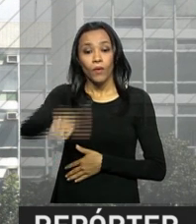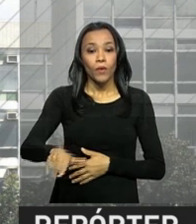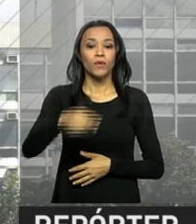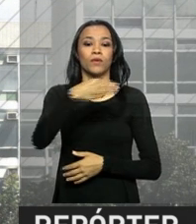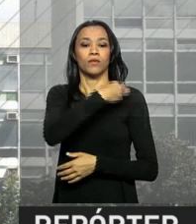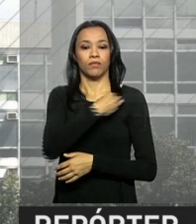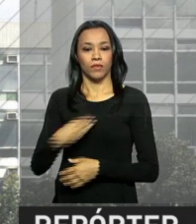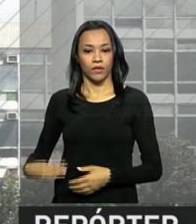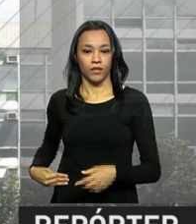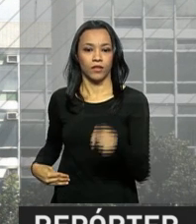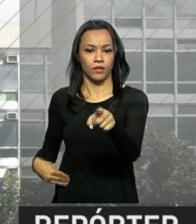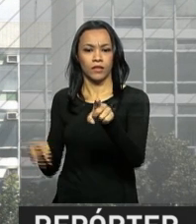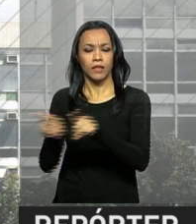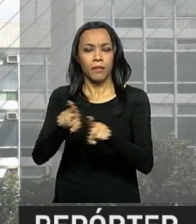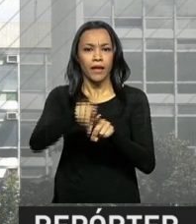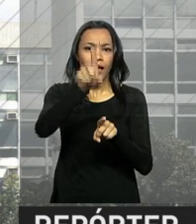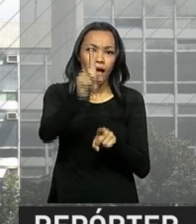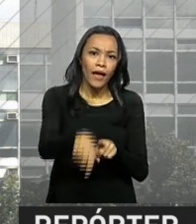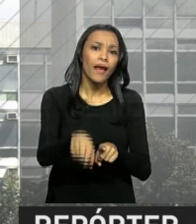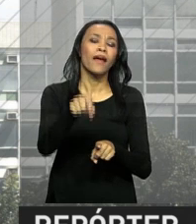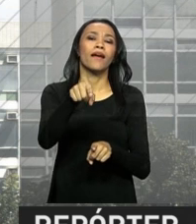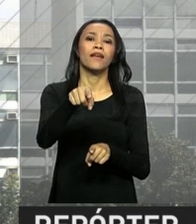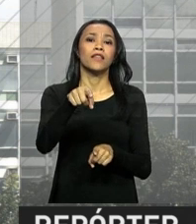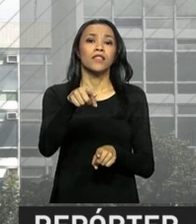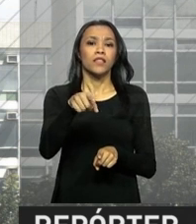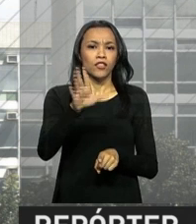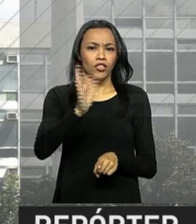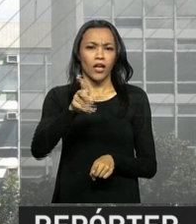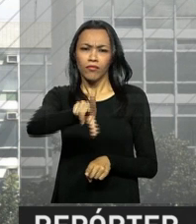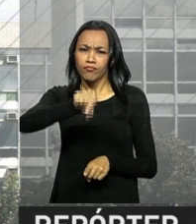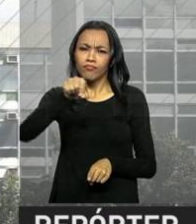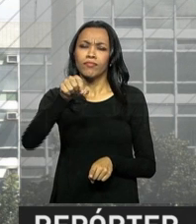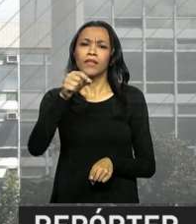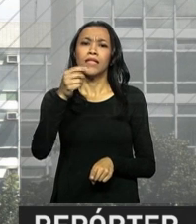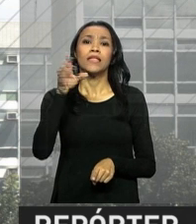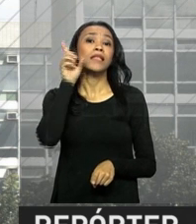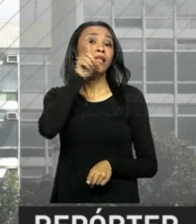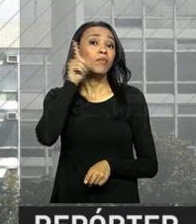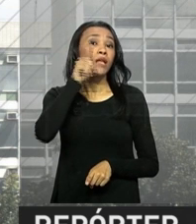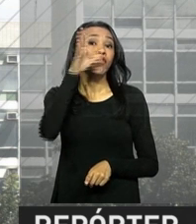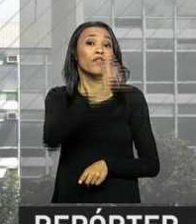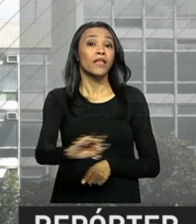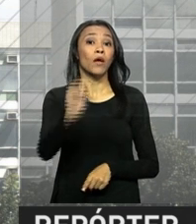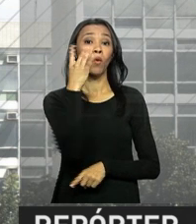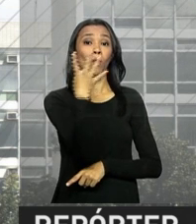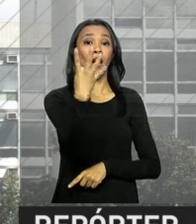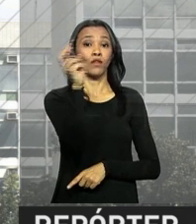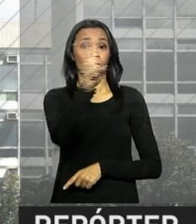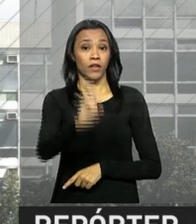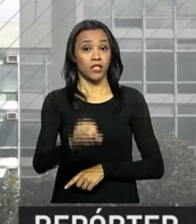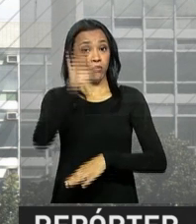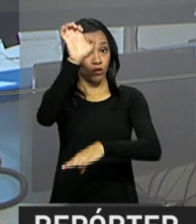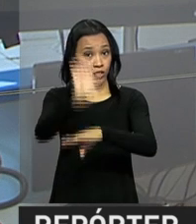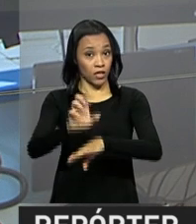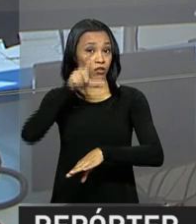Quintela, advogado e político de Maceió. Ele já se elegeu deputado federal 4 vezes pelo estado de